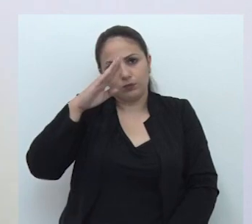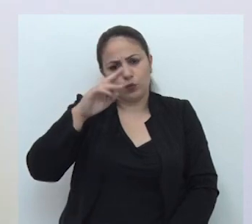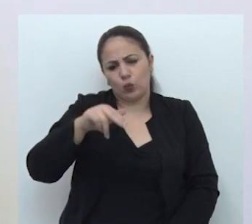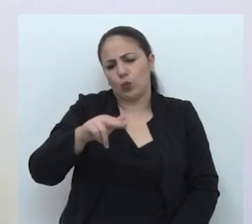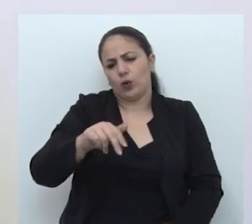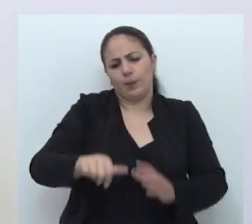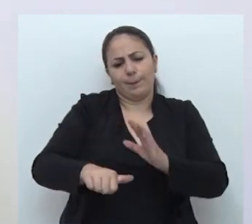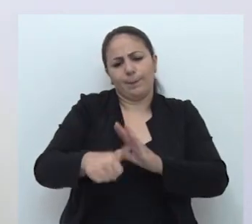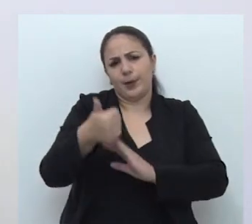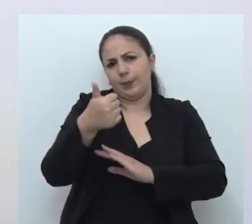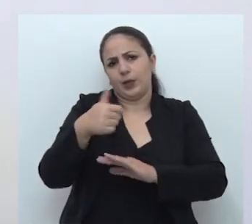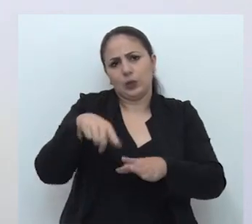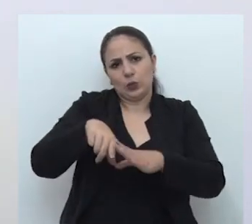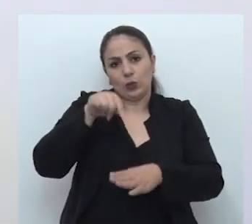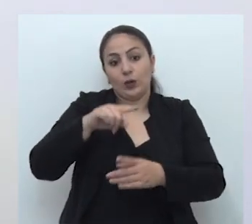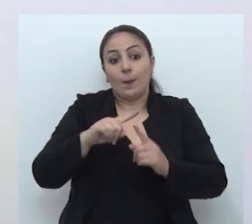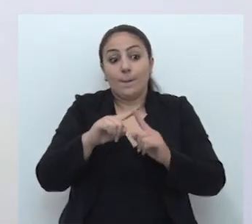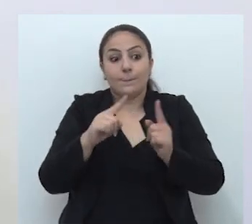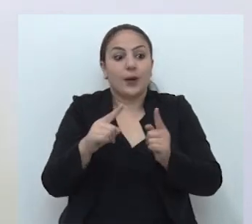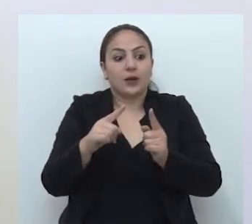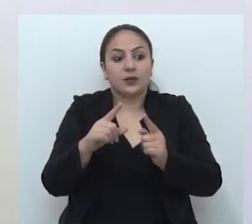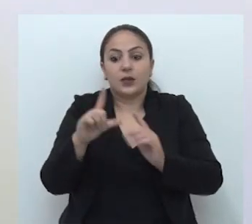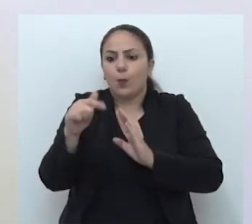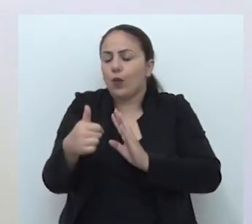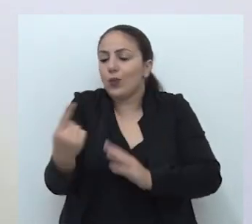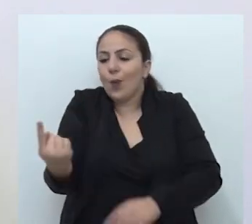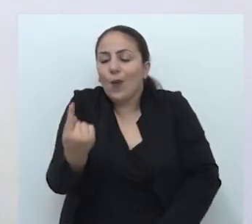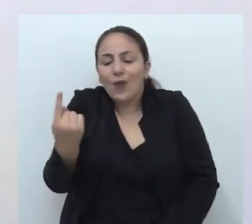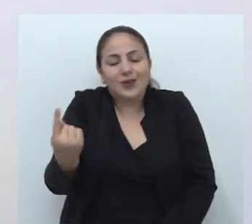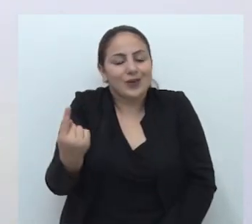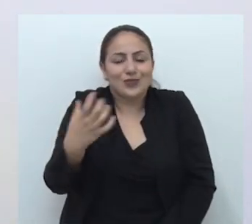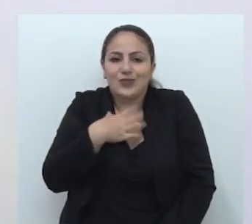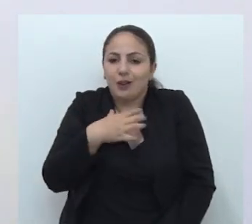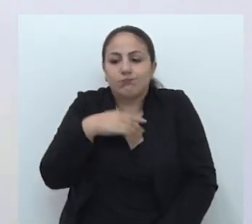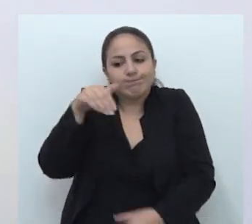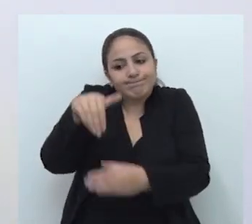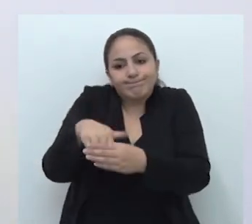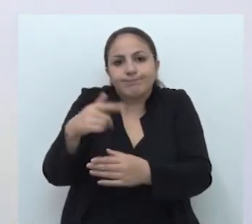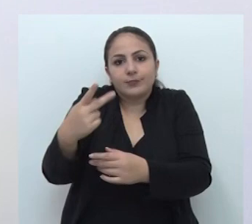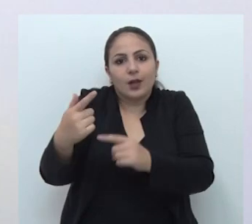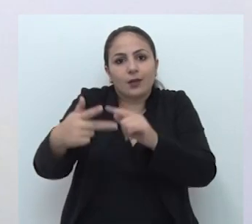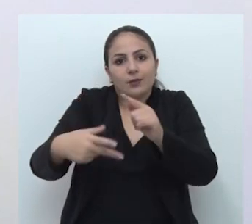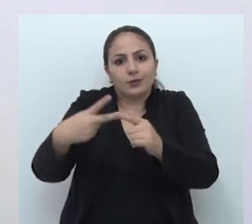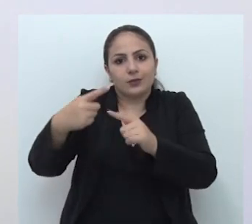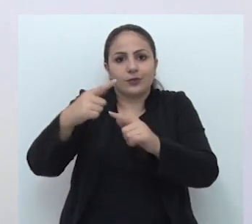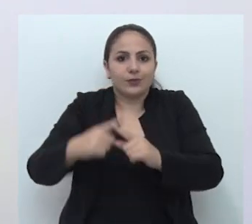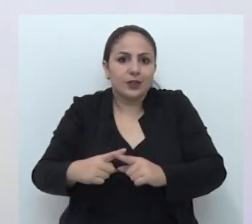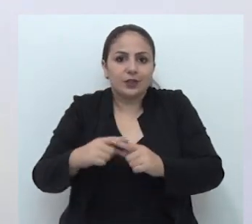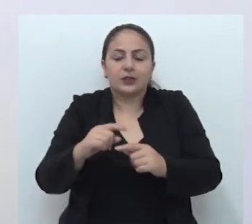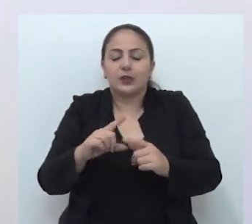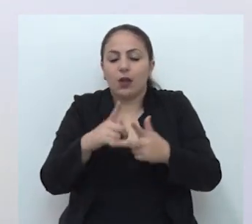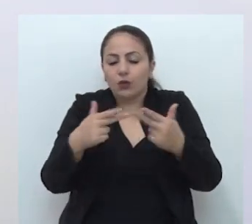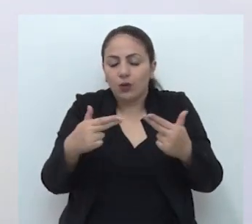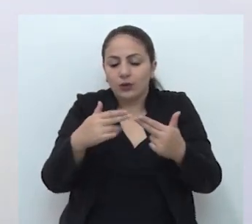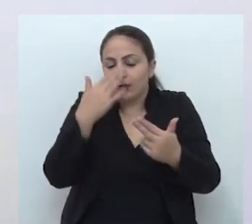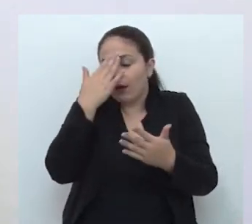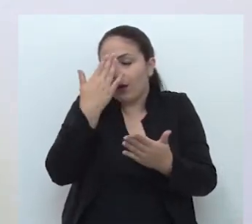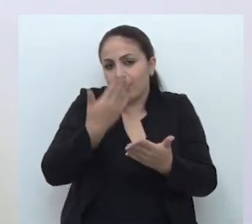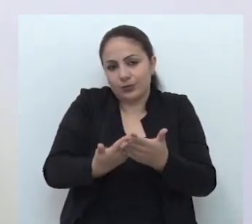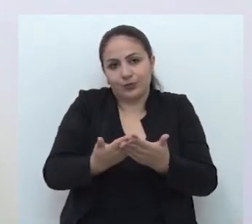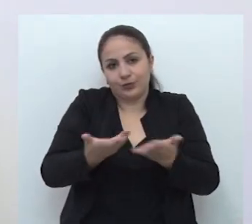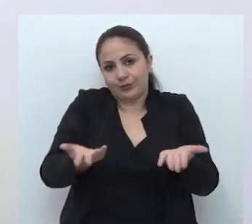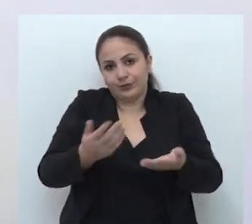foi a minha primeira opção. Mas se tornou a minha única opção frente ao cenário que a gente vive e a questões ideológicas que eu